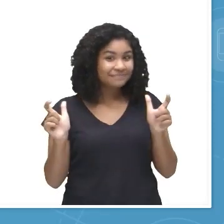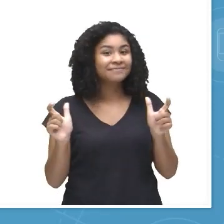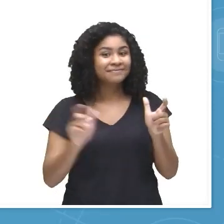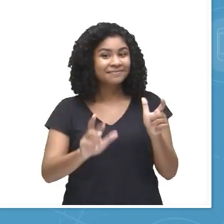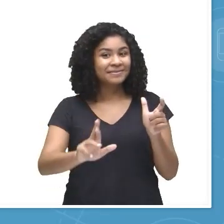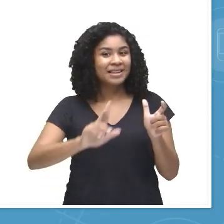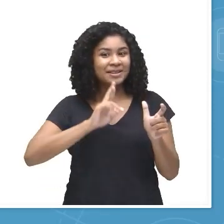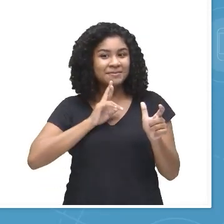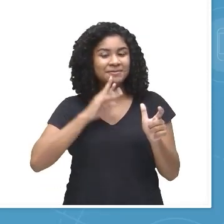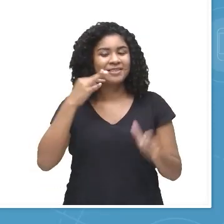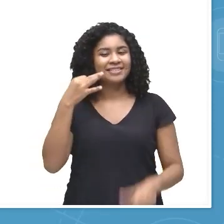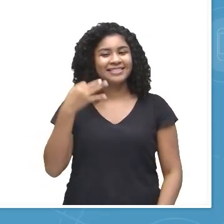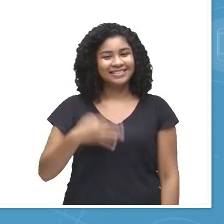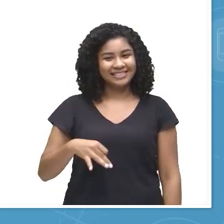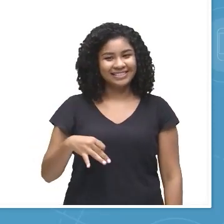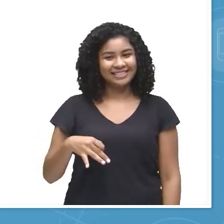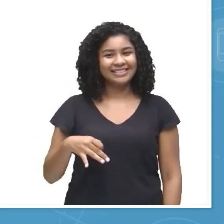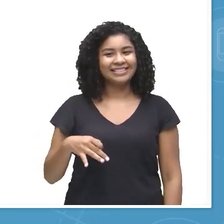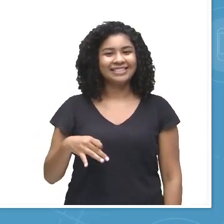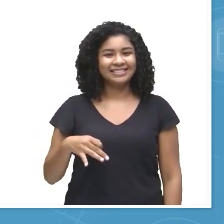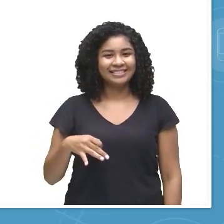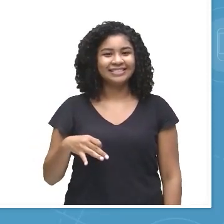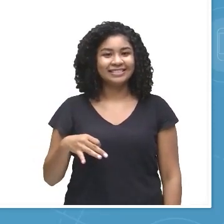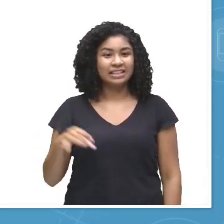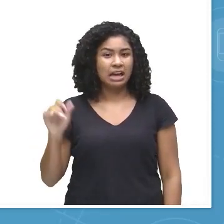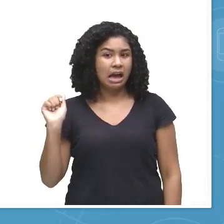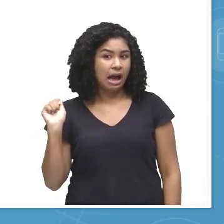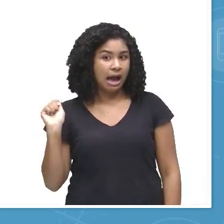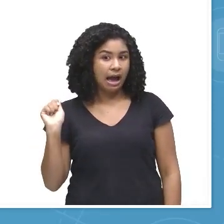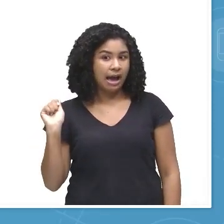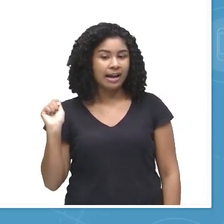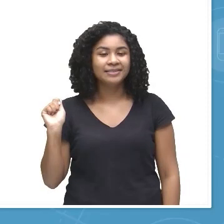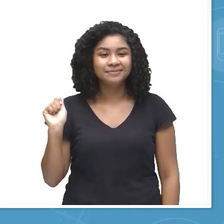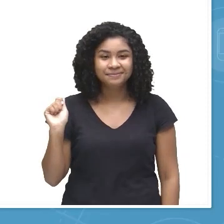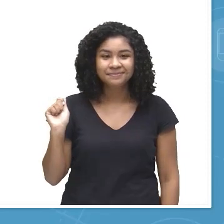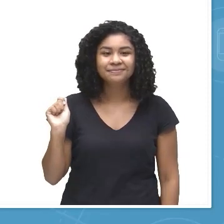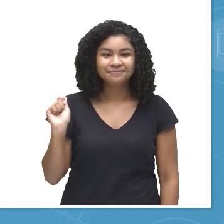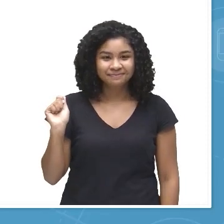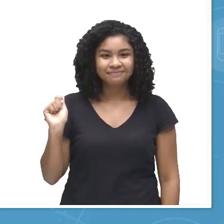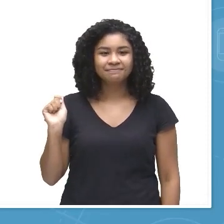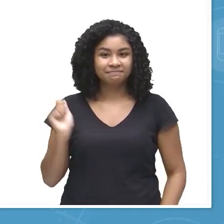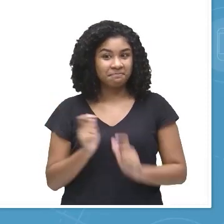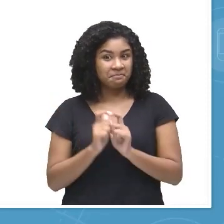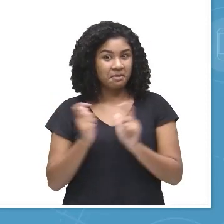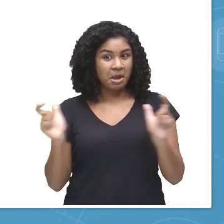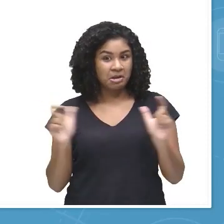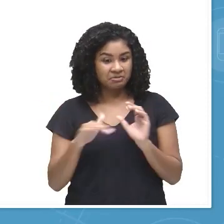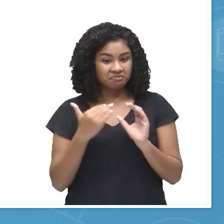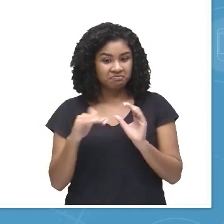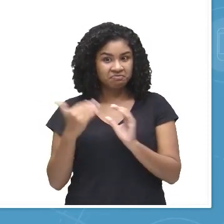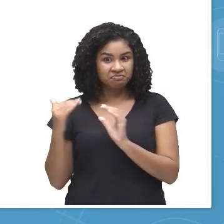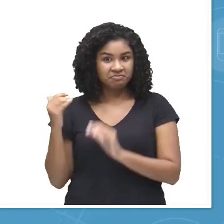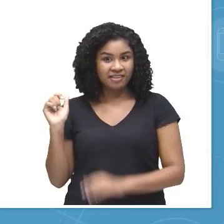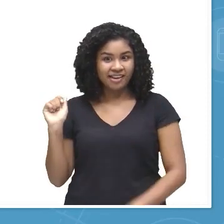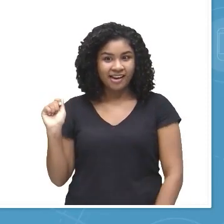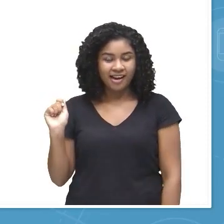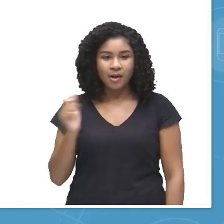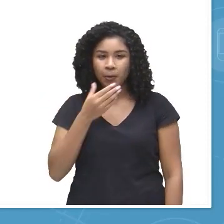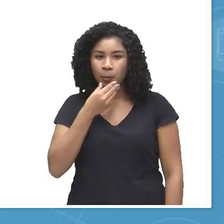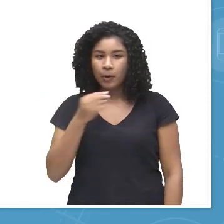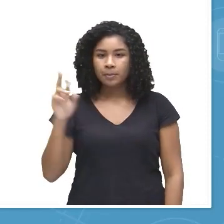estão respondendo qual? A letra A, gente. A maioria de vocês. Olha, o Rômulo,